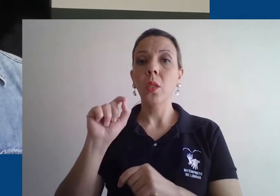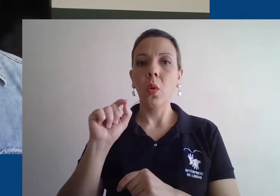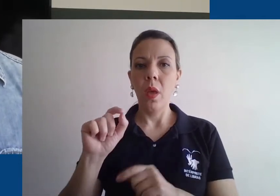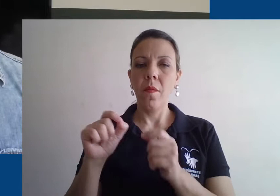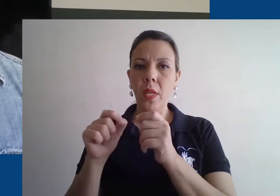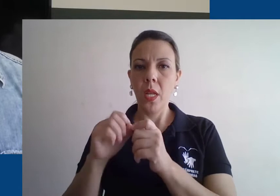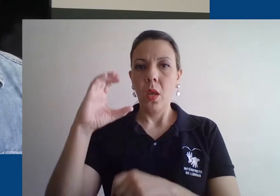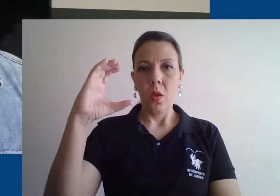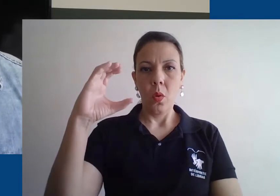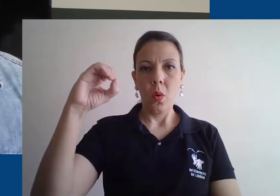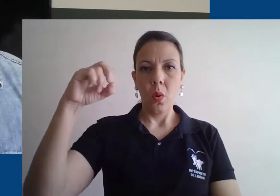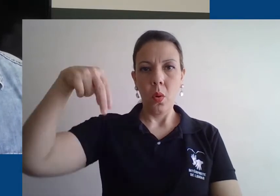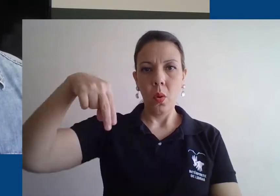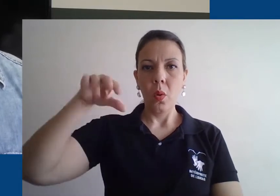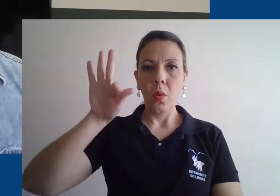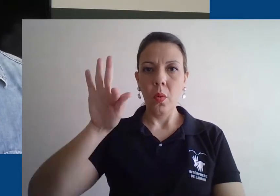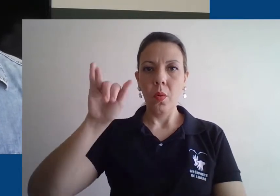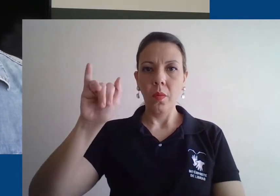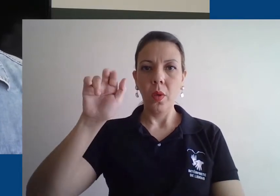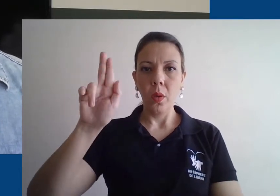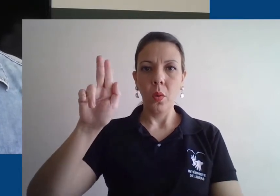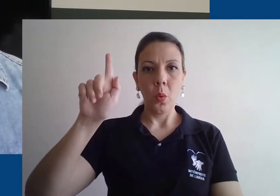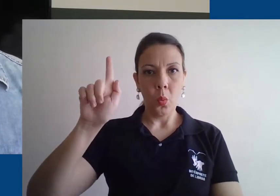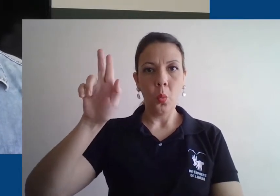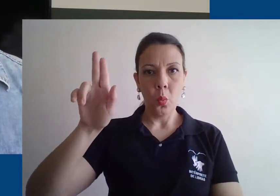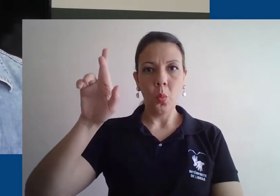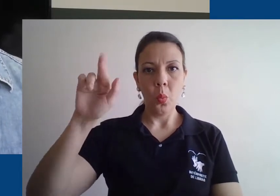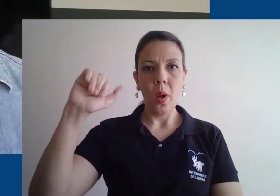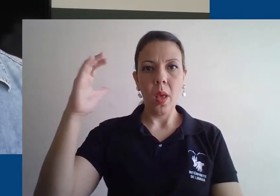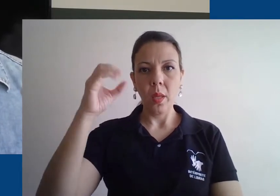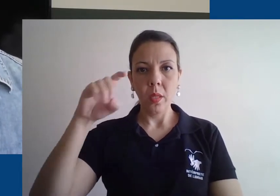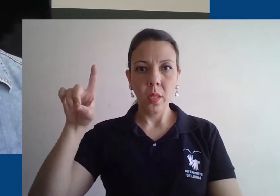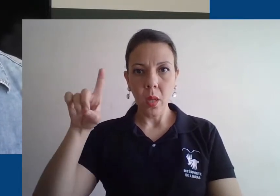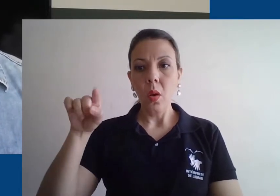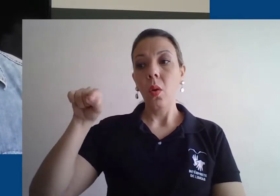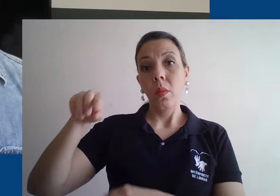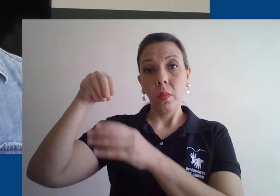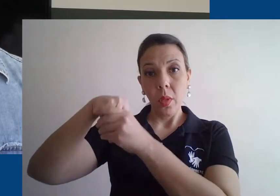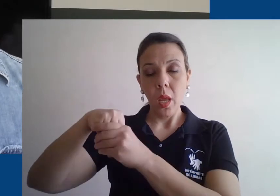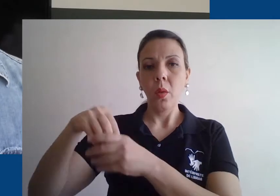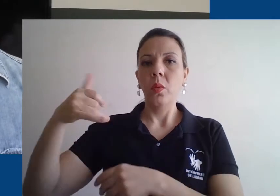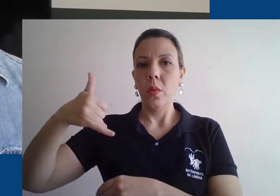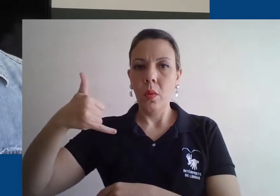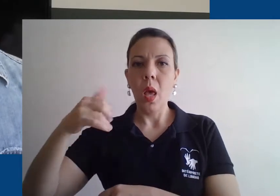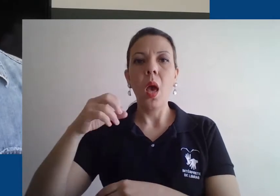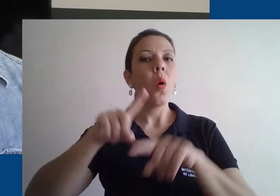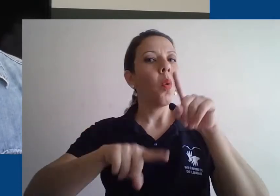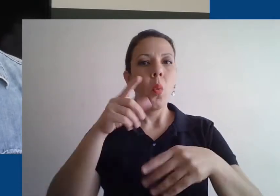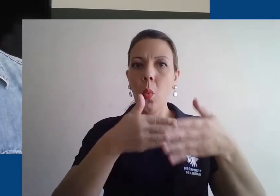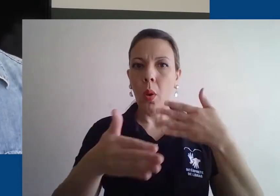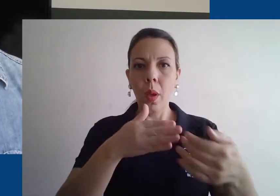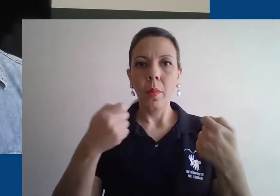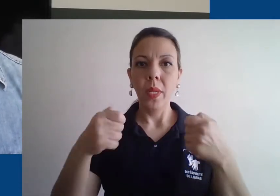celular. Eu vou repetir isso várias vezes durante esse tópico e também nos próximos tópicos de gravação de tela, por exemplo, mas